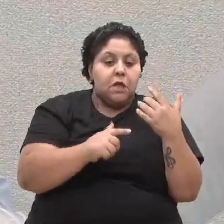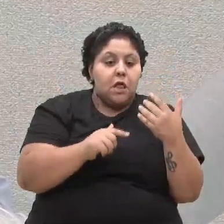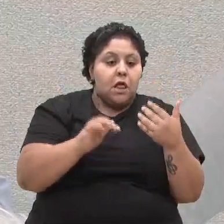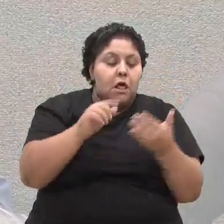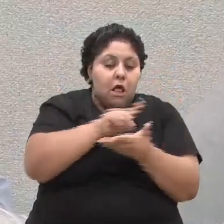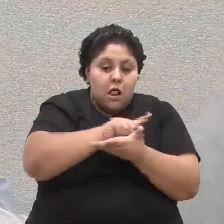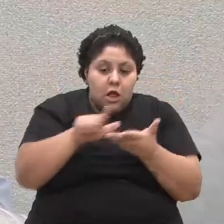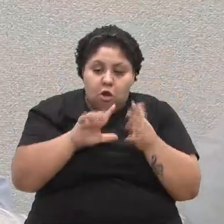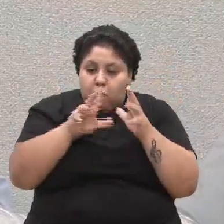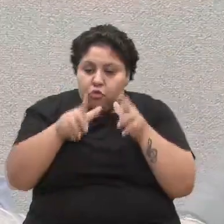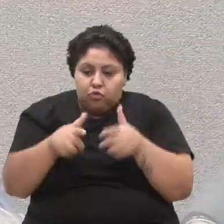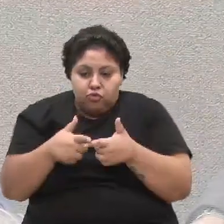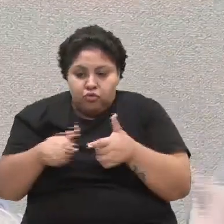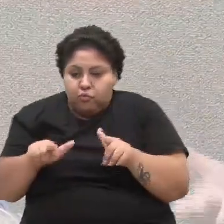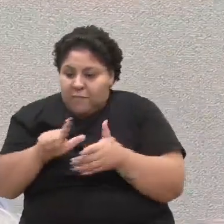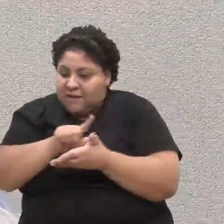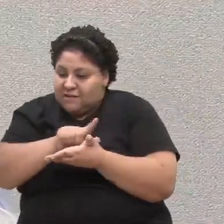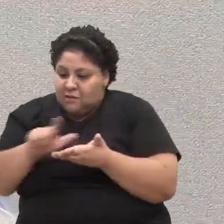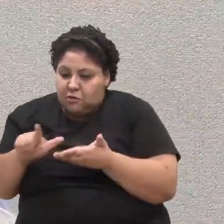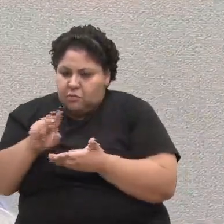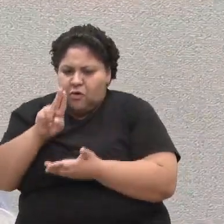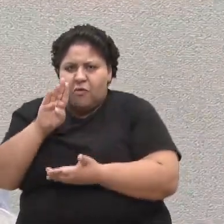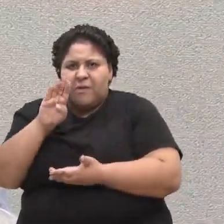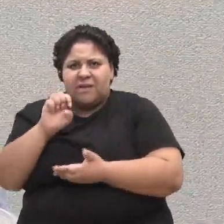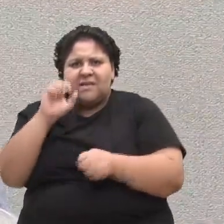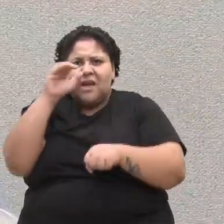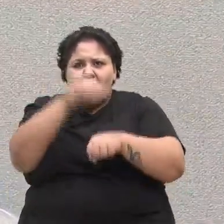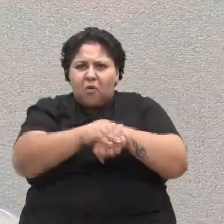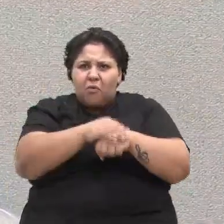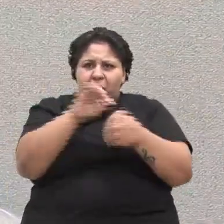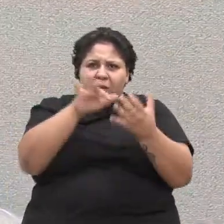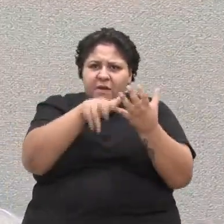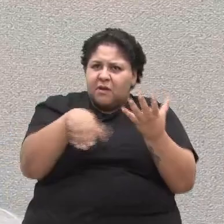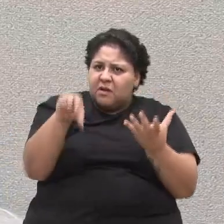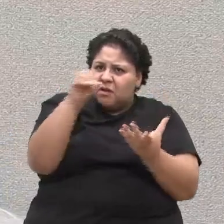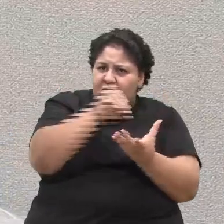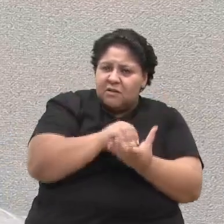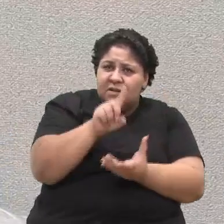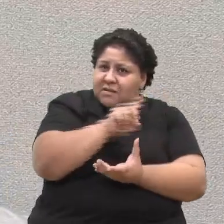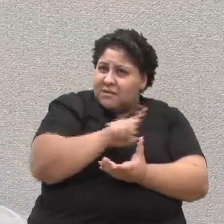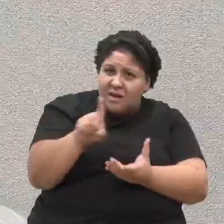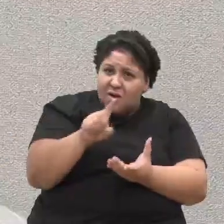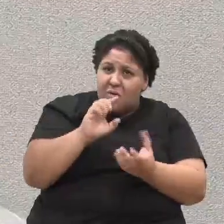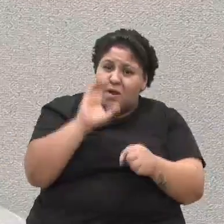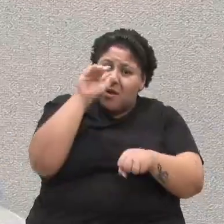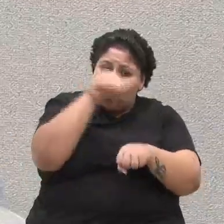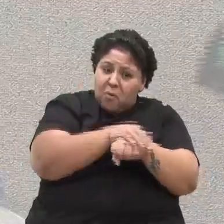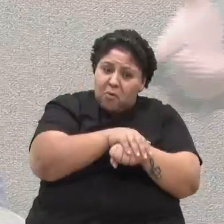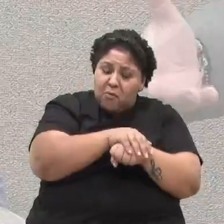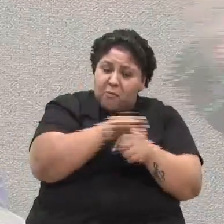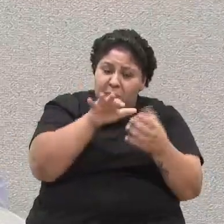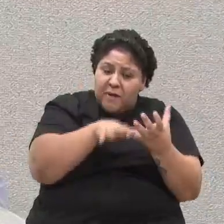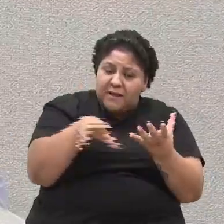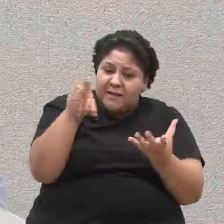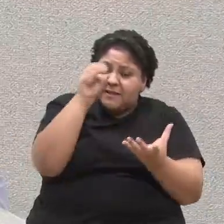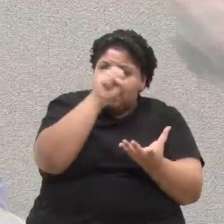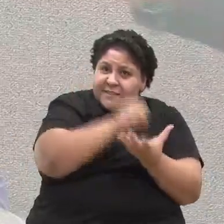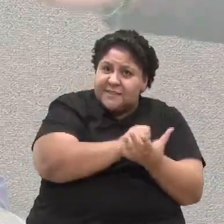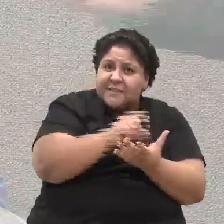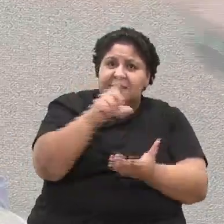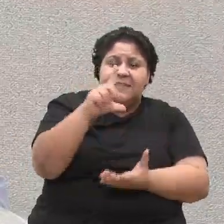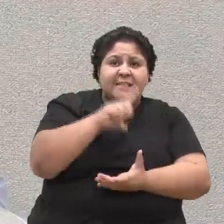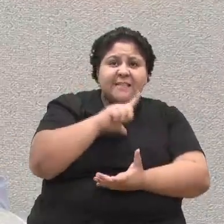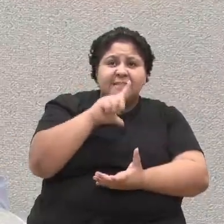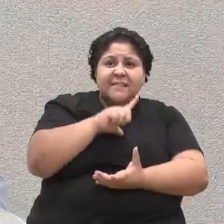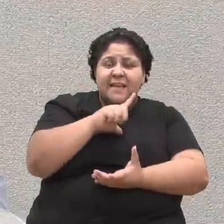dentro. É culpa da Codeca? Não, é culpa de um sistema burocrático que tem aí contrato para um,